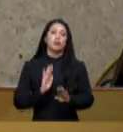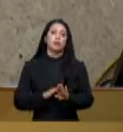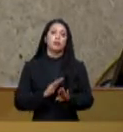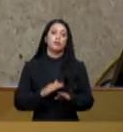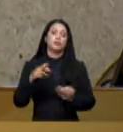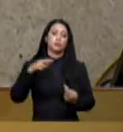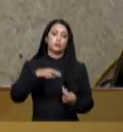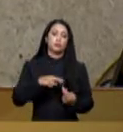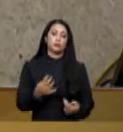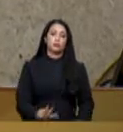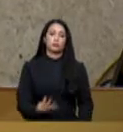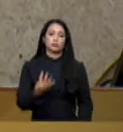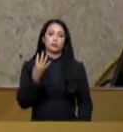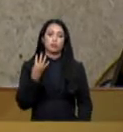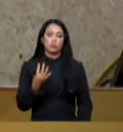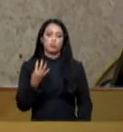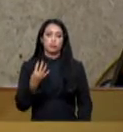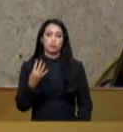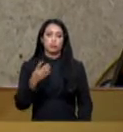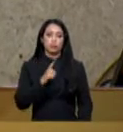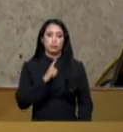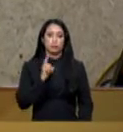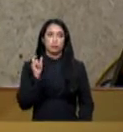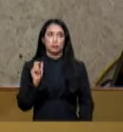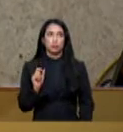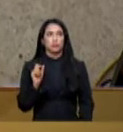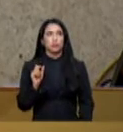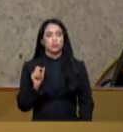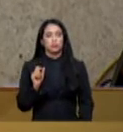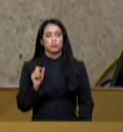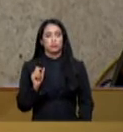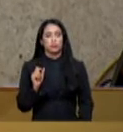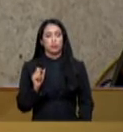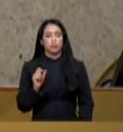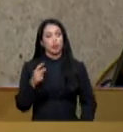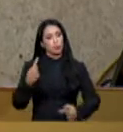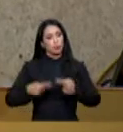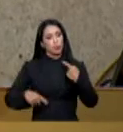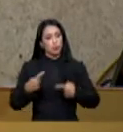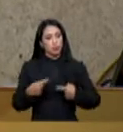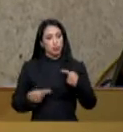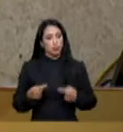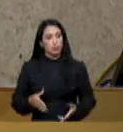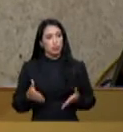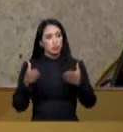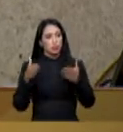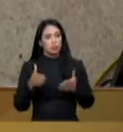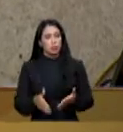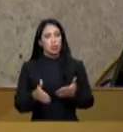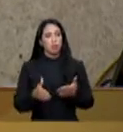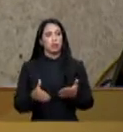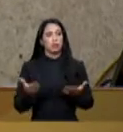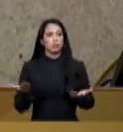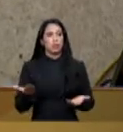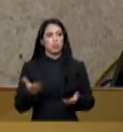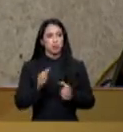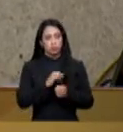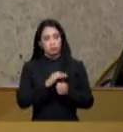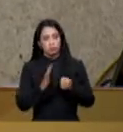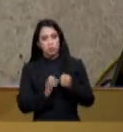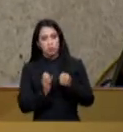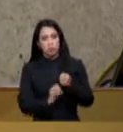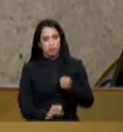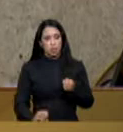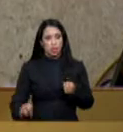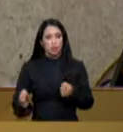inciso 4, participar da formulação da política e da execução das ações de